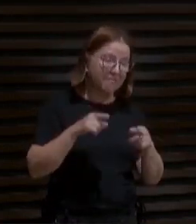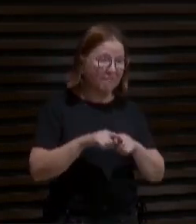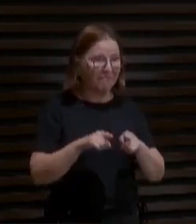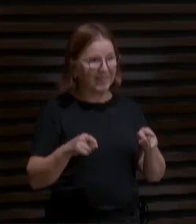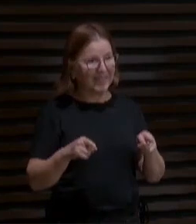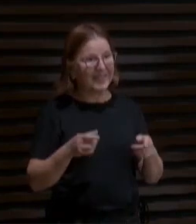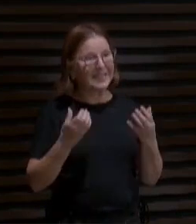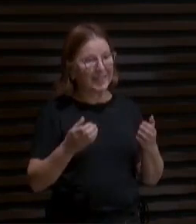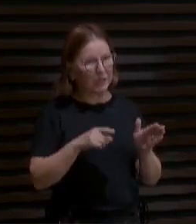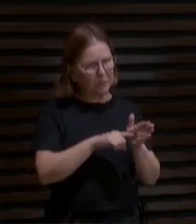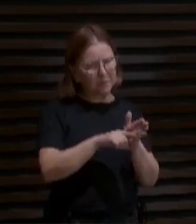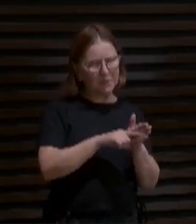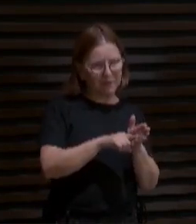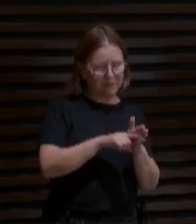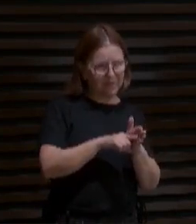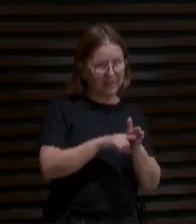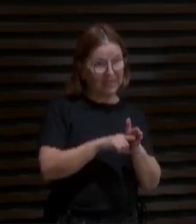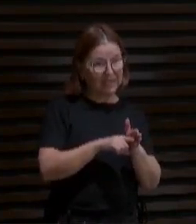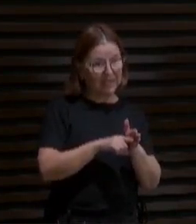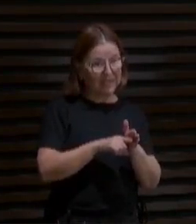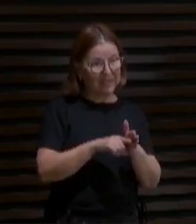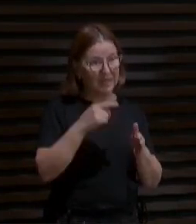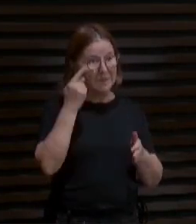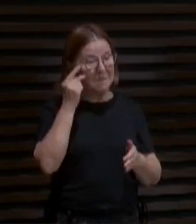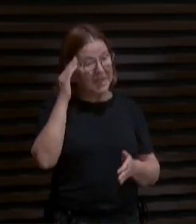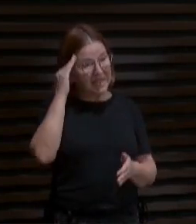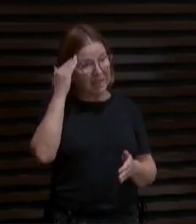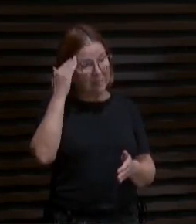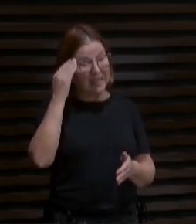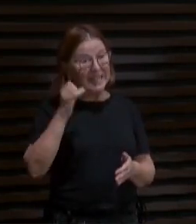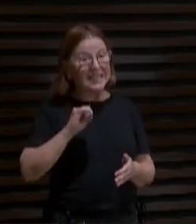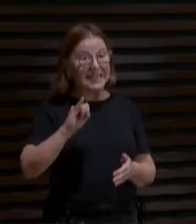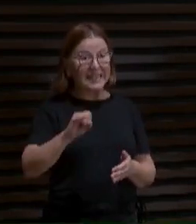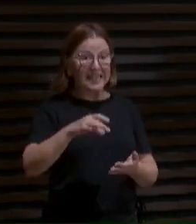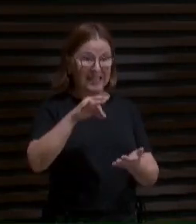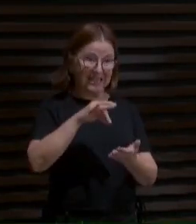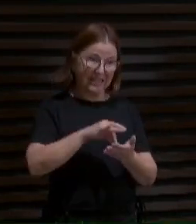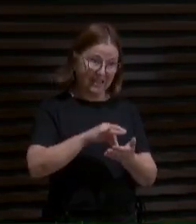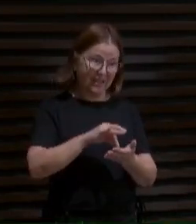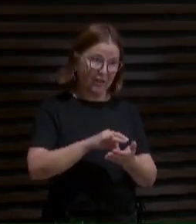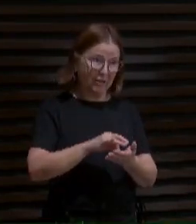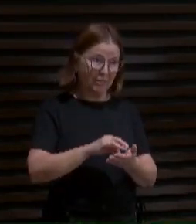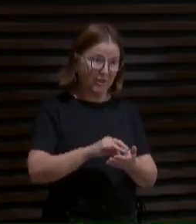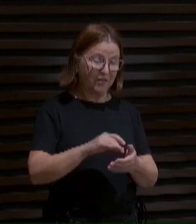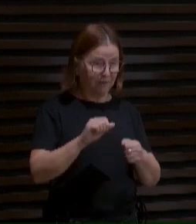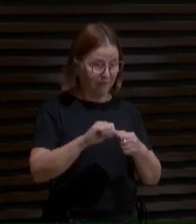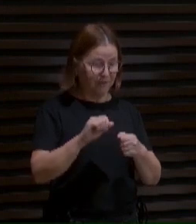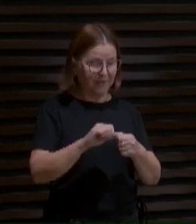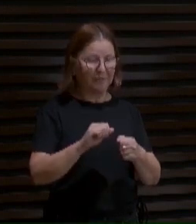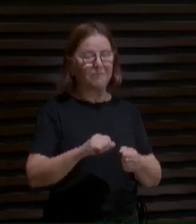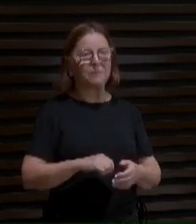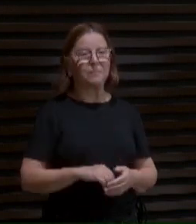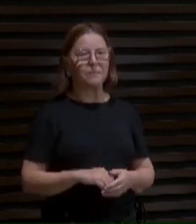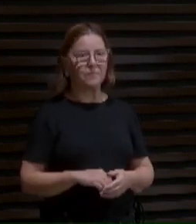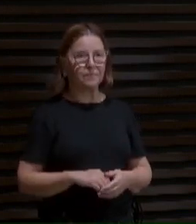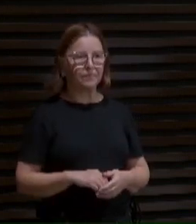quero perguntar para eles para saber se realmente, e estou esperando a resposta do Rodrigo. Mas